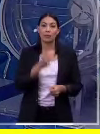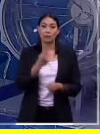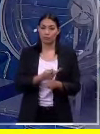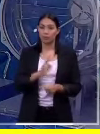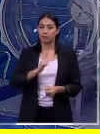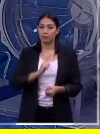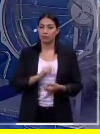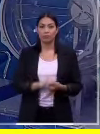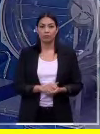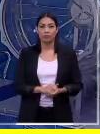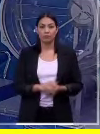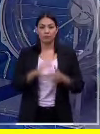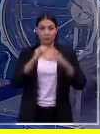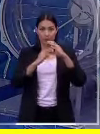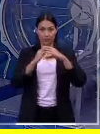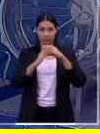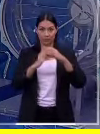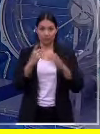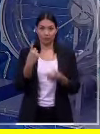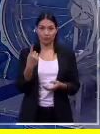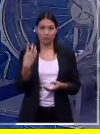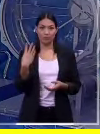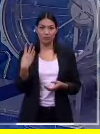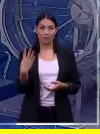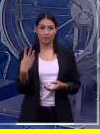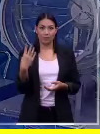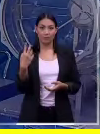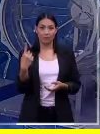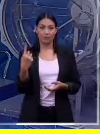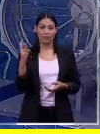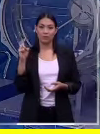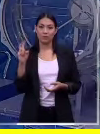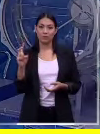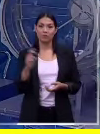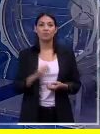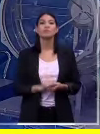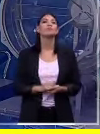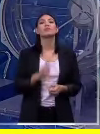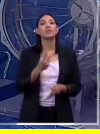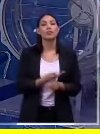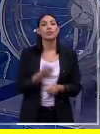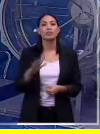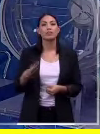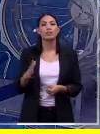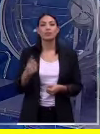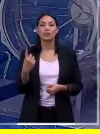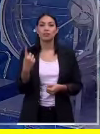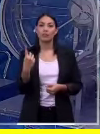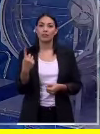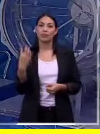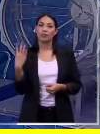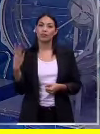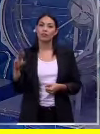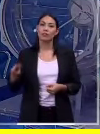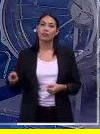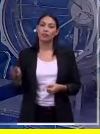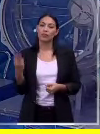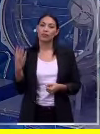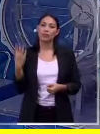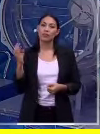Mania. Lembrando que este é o concurso número 1415, com o prêmio estimado de 14 milhões